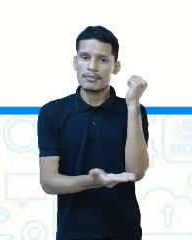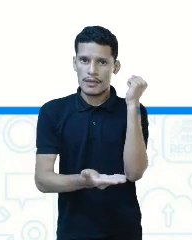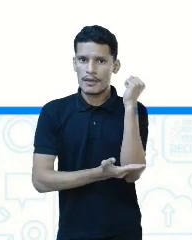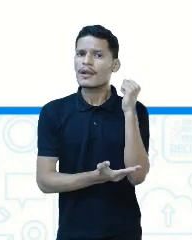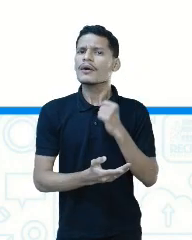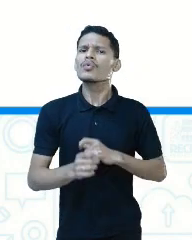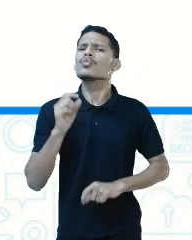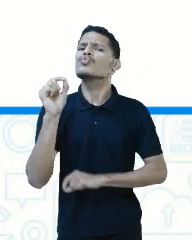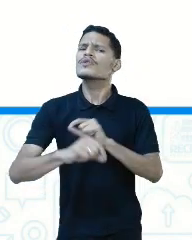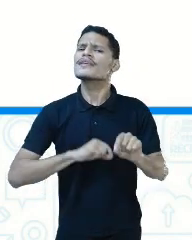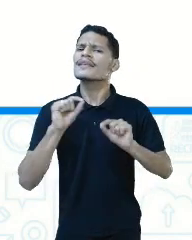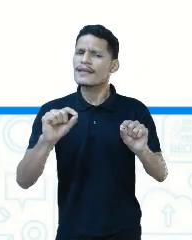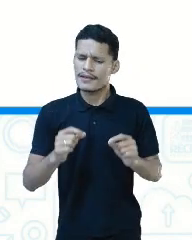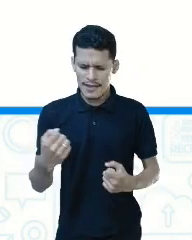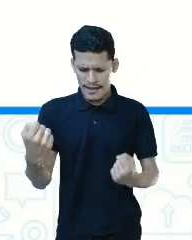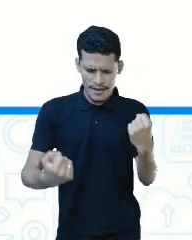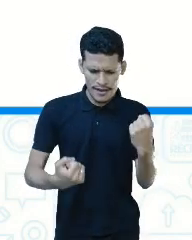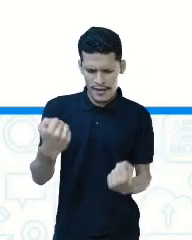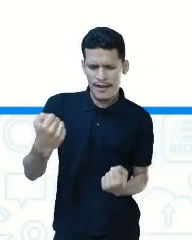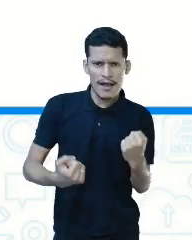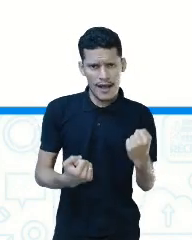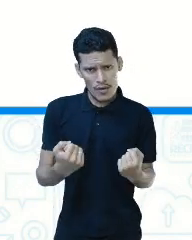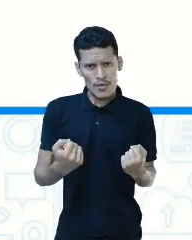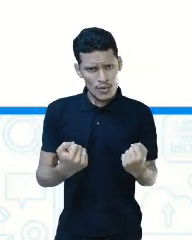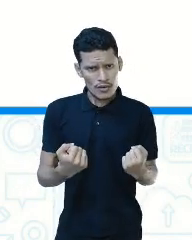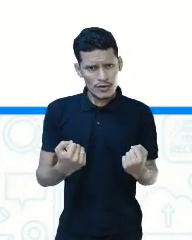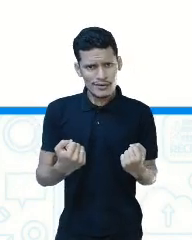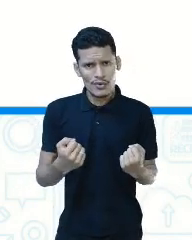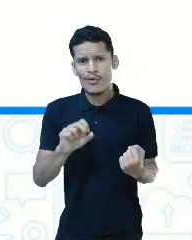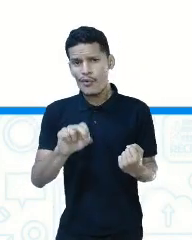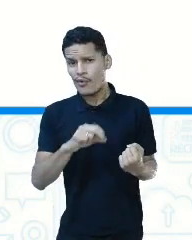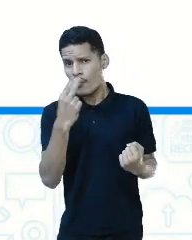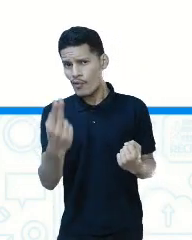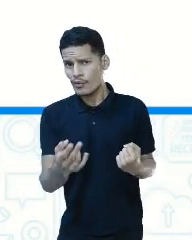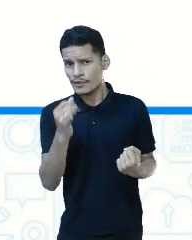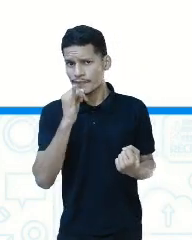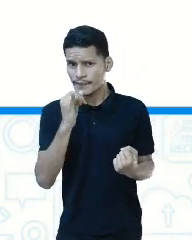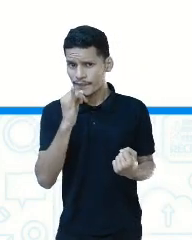seria o carro de João é de madeira ou